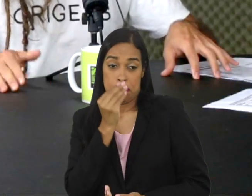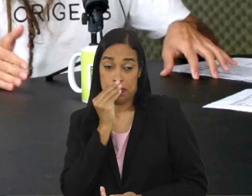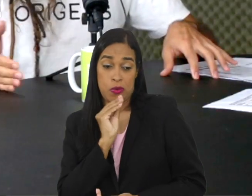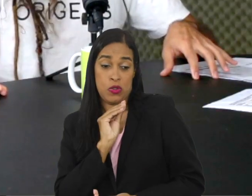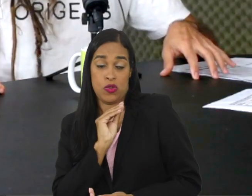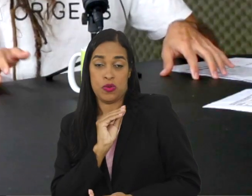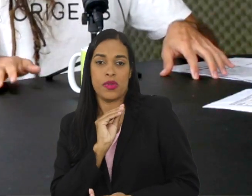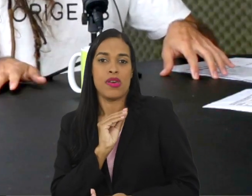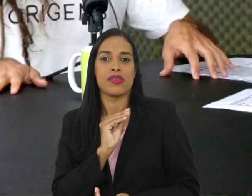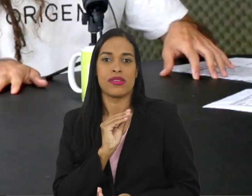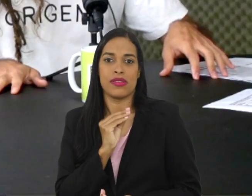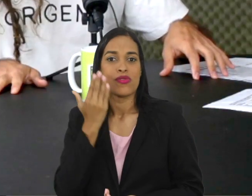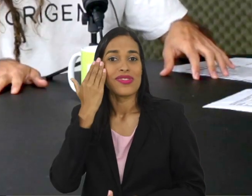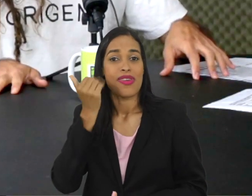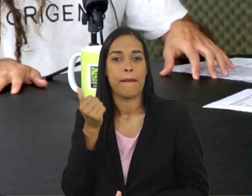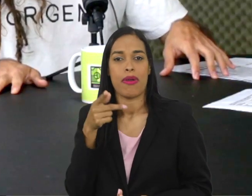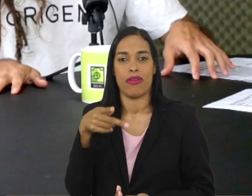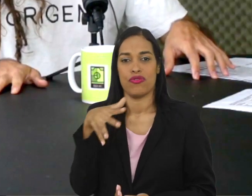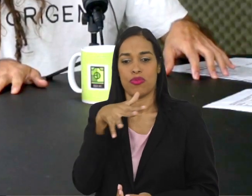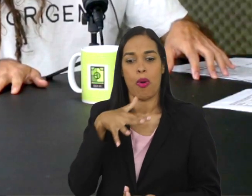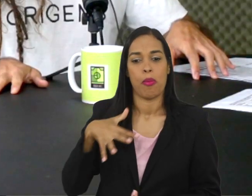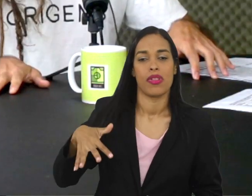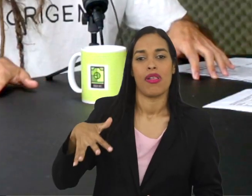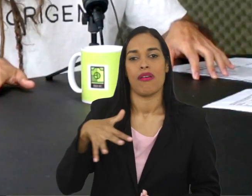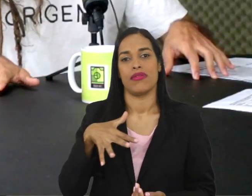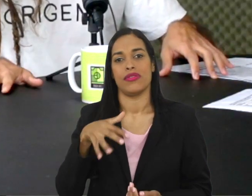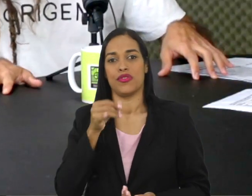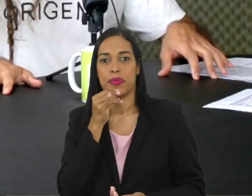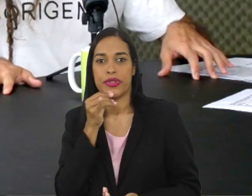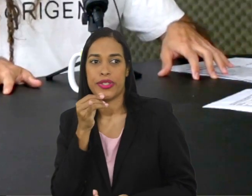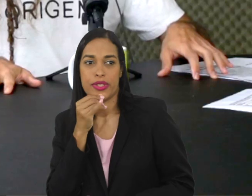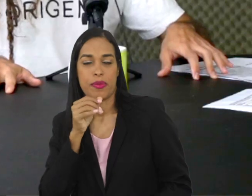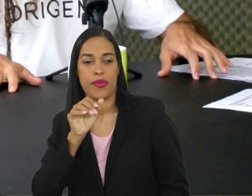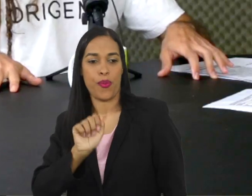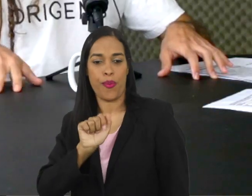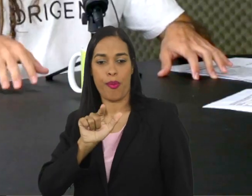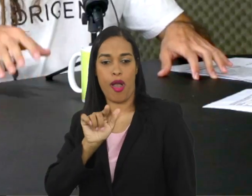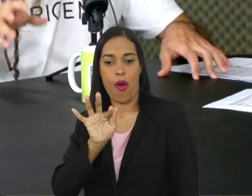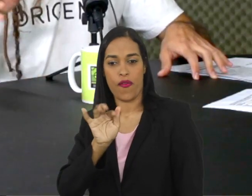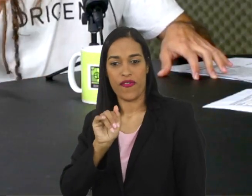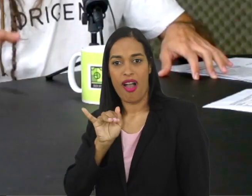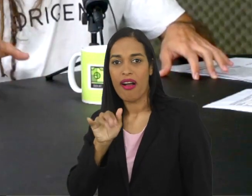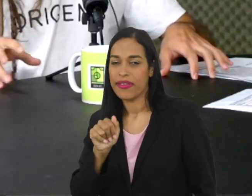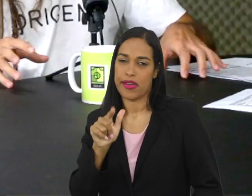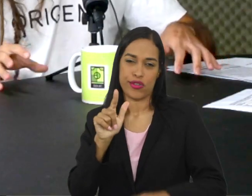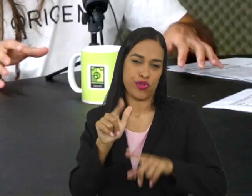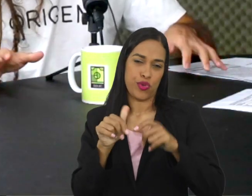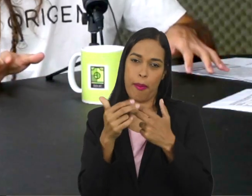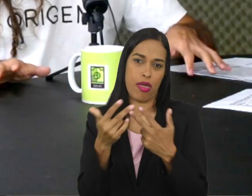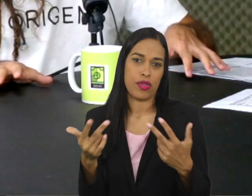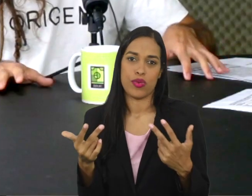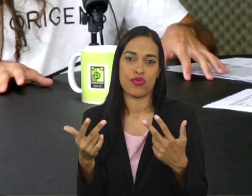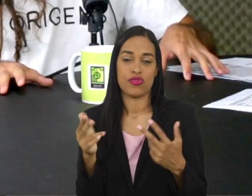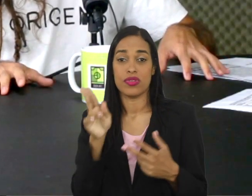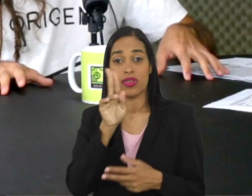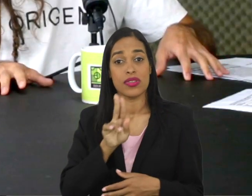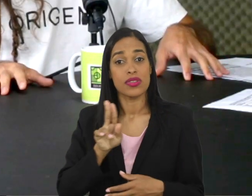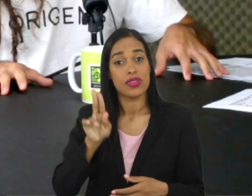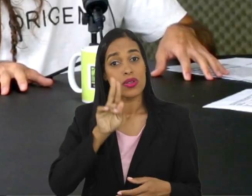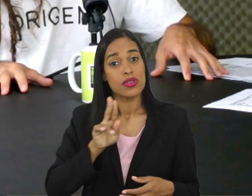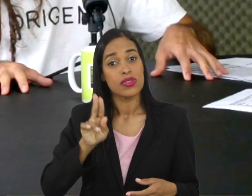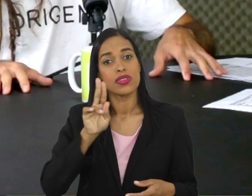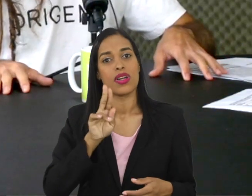que menospreza um pouco os saberes populares. Então você pega uma alfaia, você pega um timbal, você pega instrumentos que